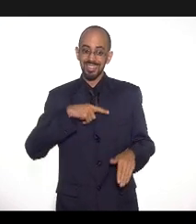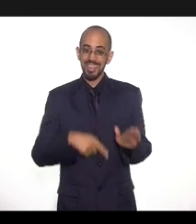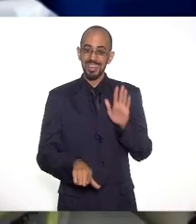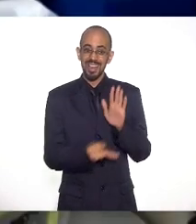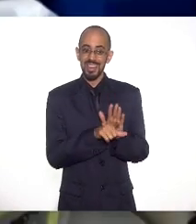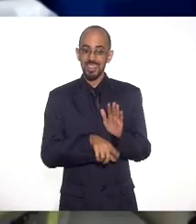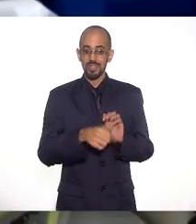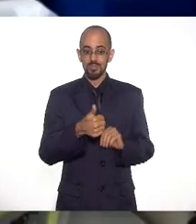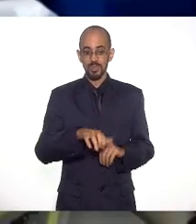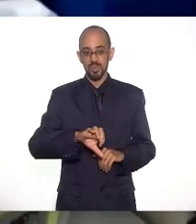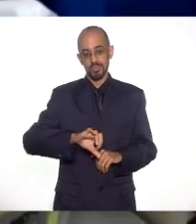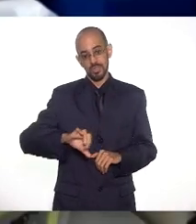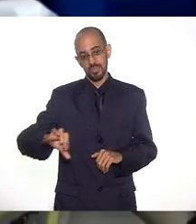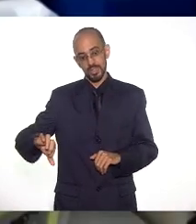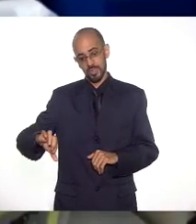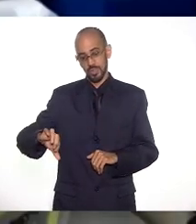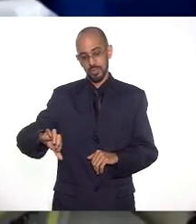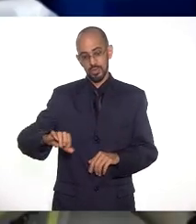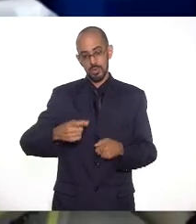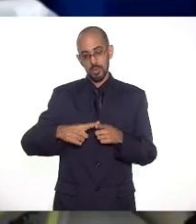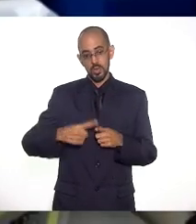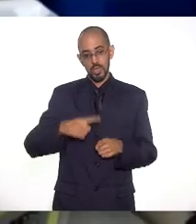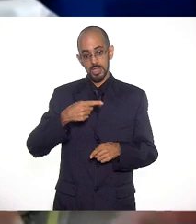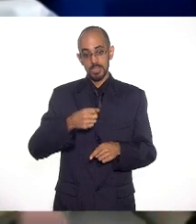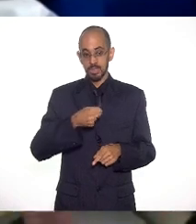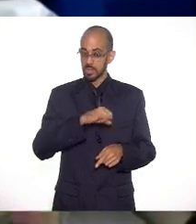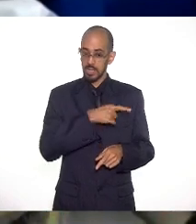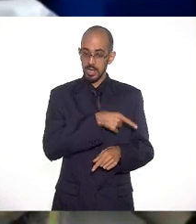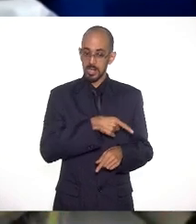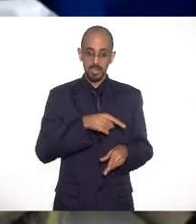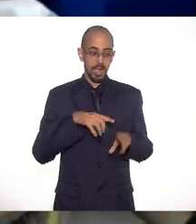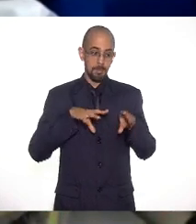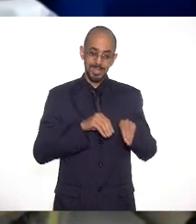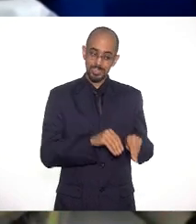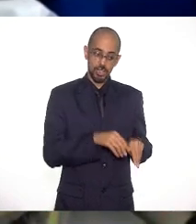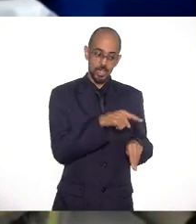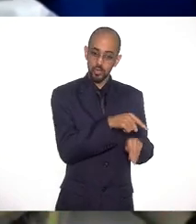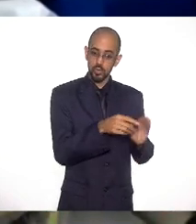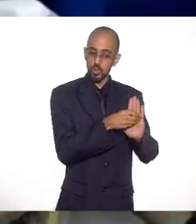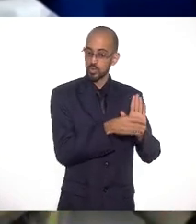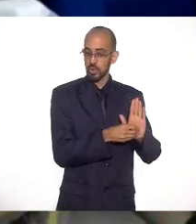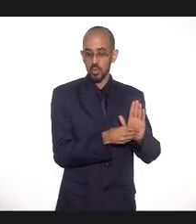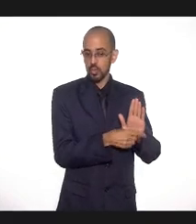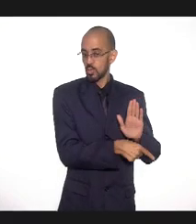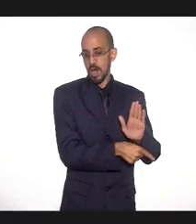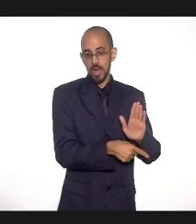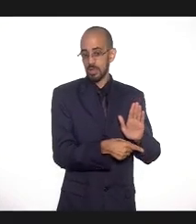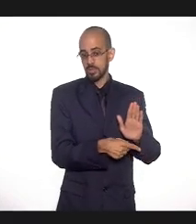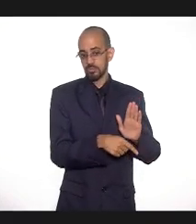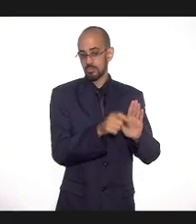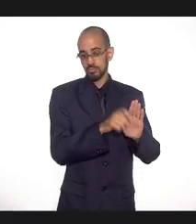sua tramitação, porque ele disciplina matérias que já estão lá. Que já estão lá. Agora,